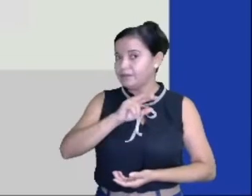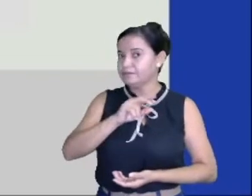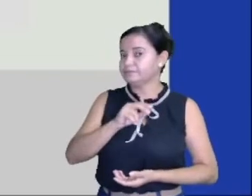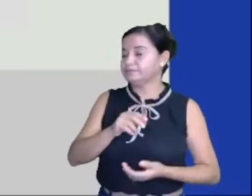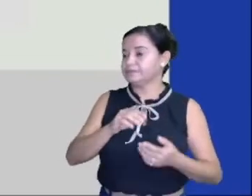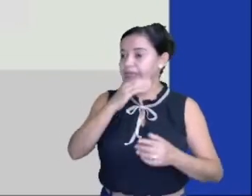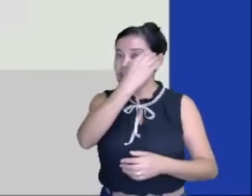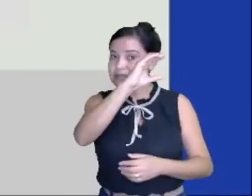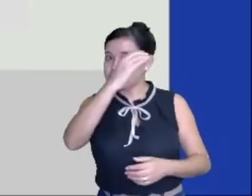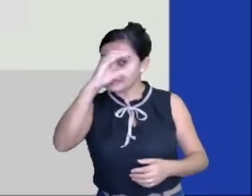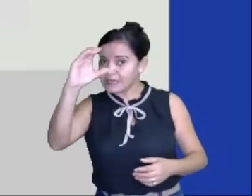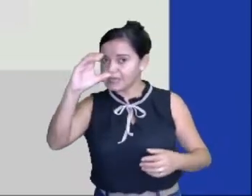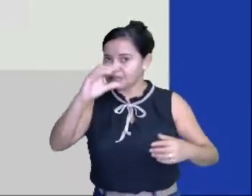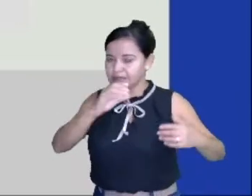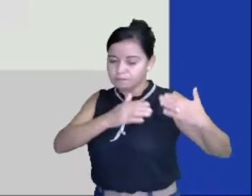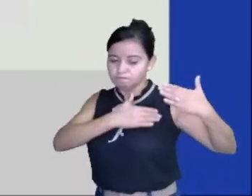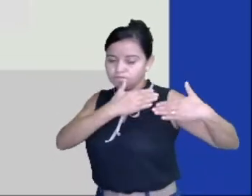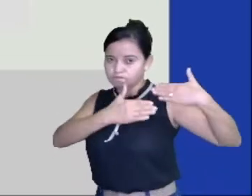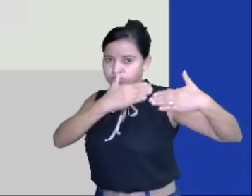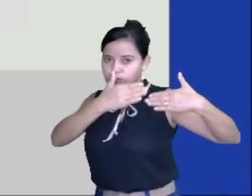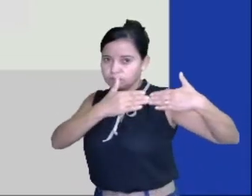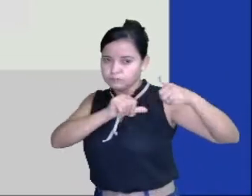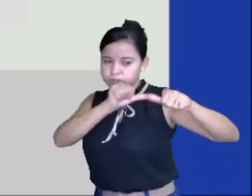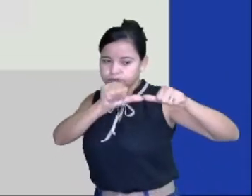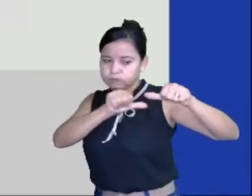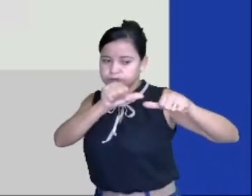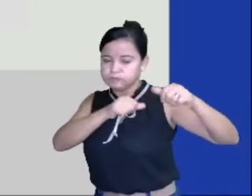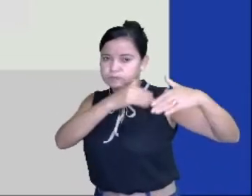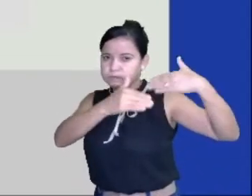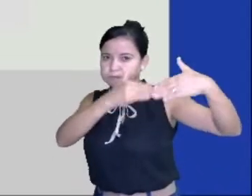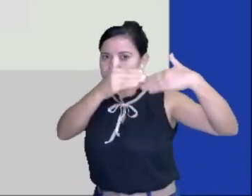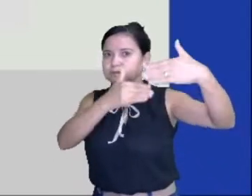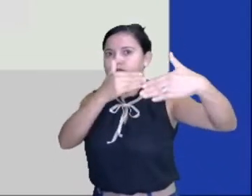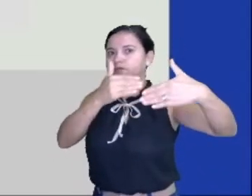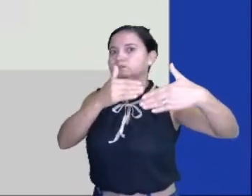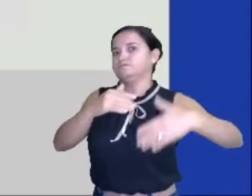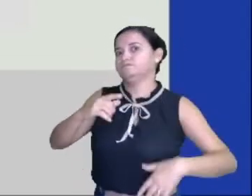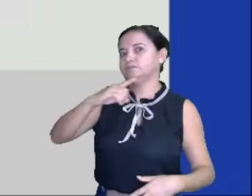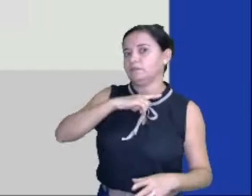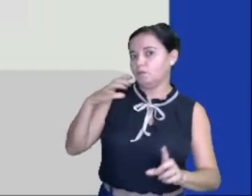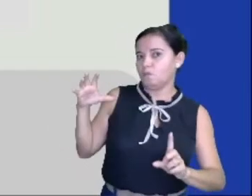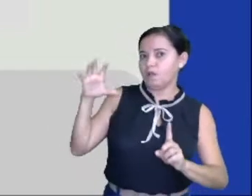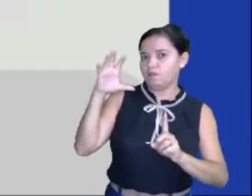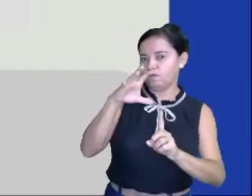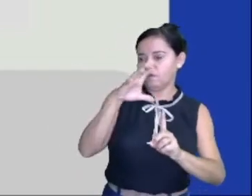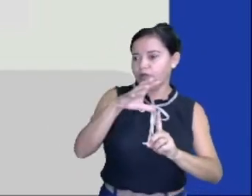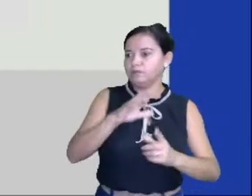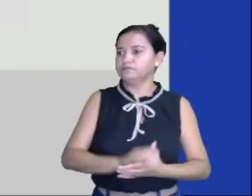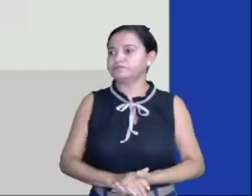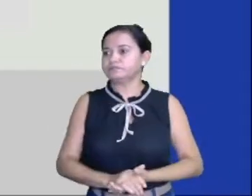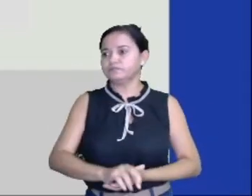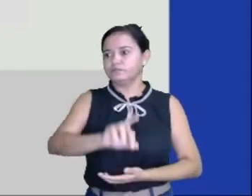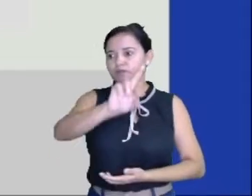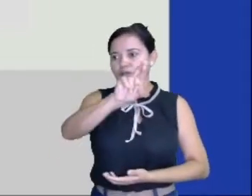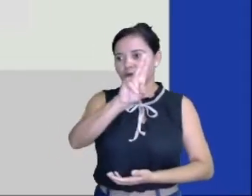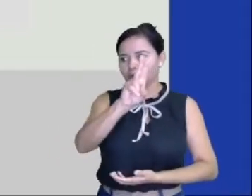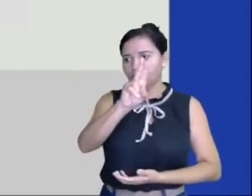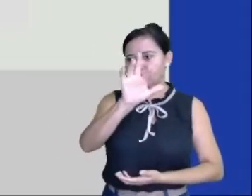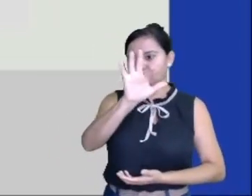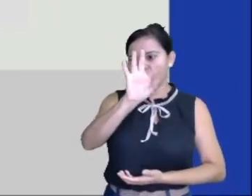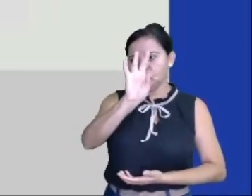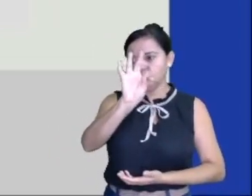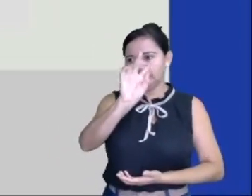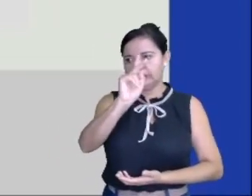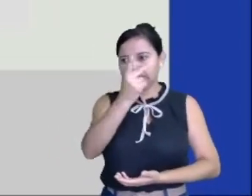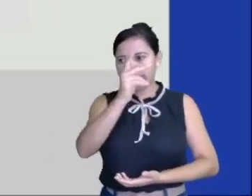da ciência, né, quando se fala da questão da radioatividade, o nosso amigo Rutherford, ele teve